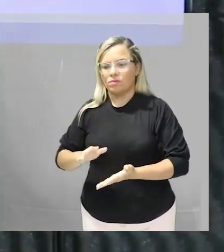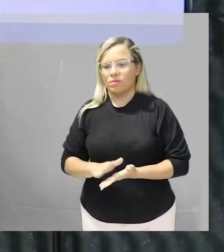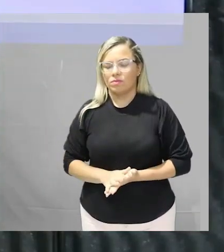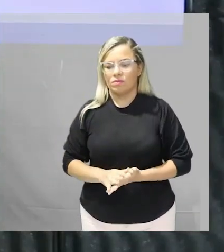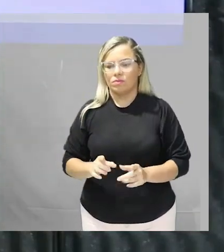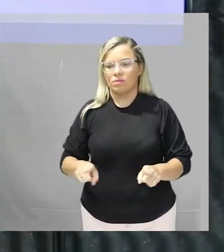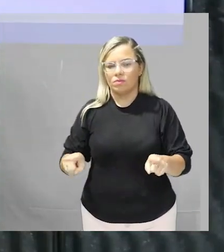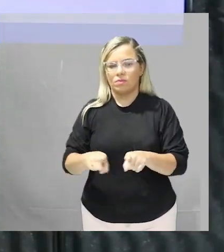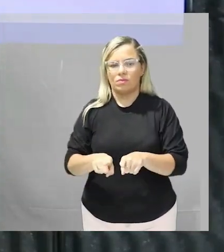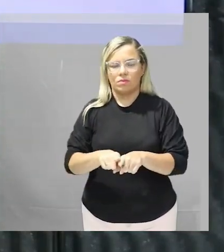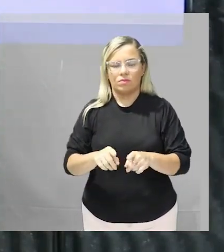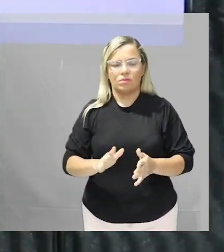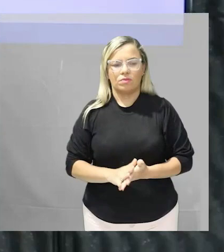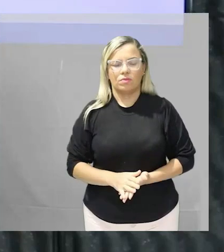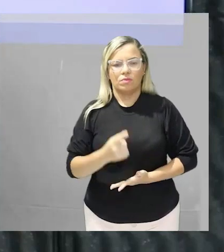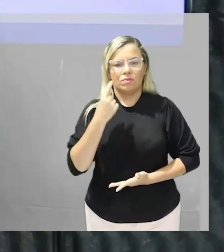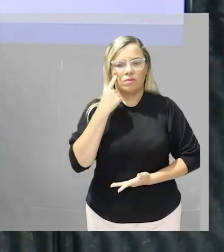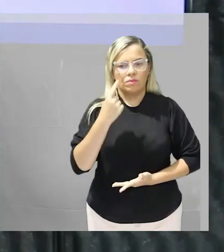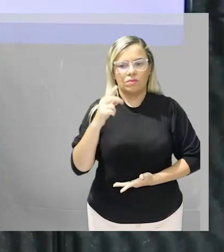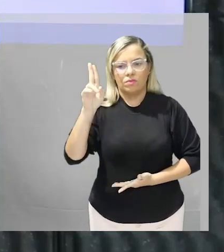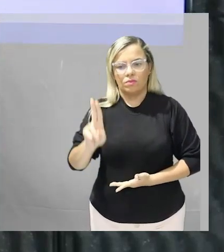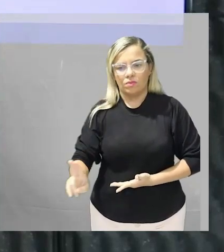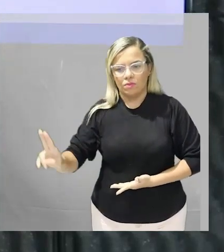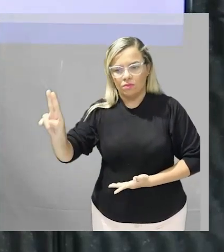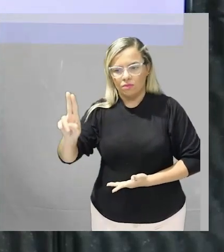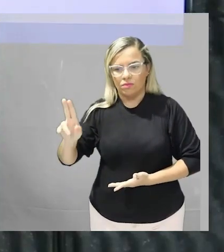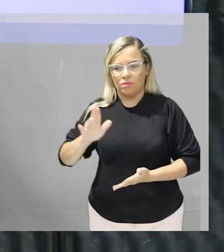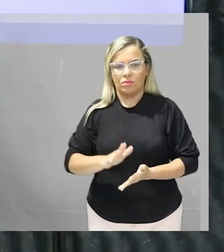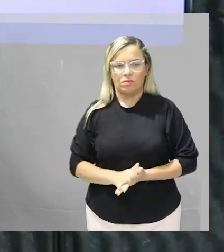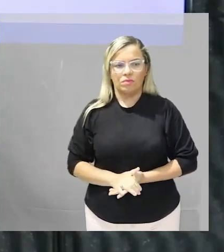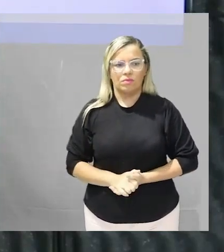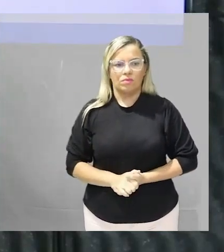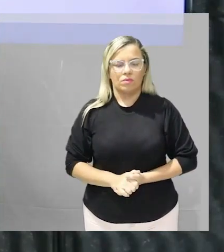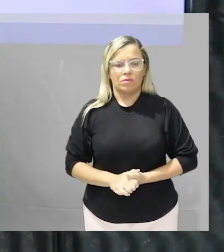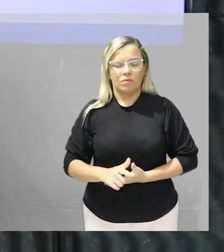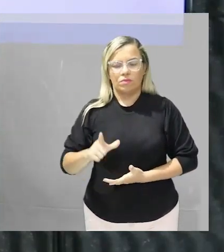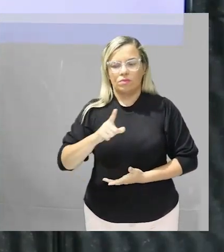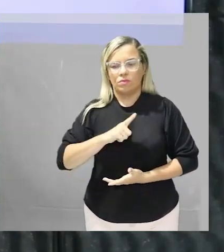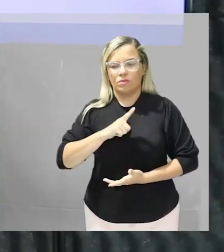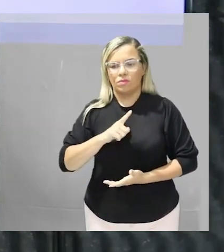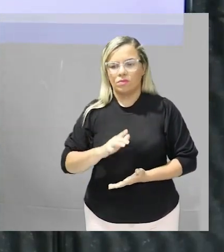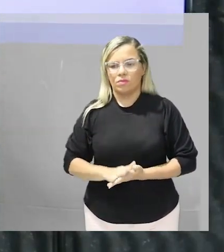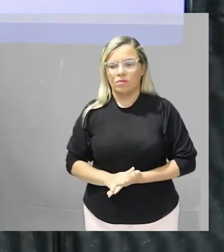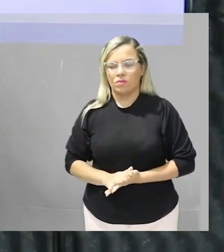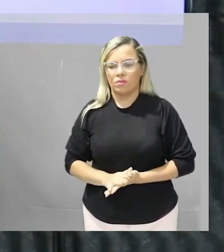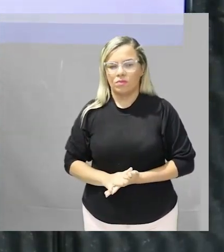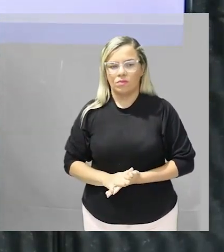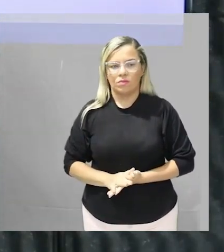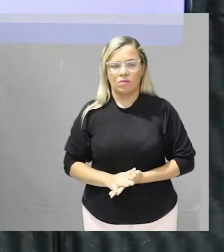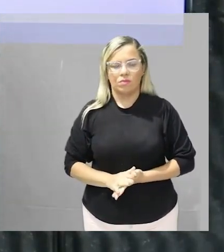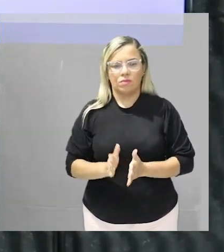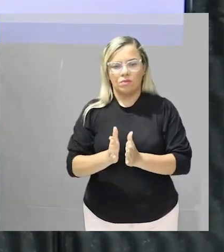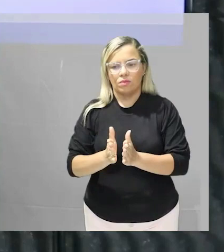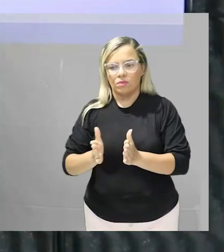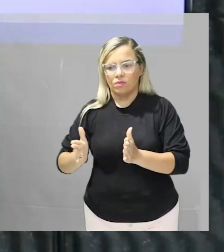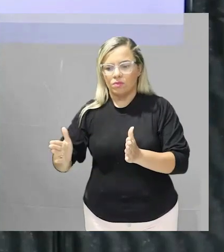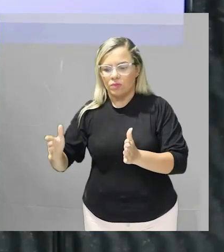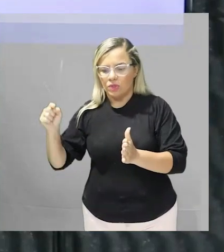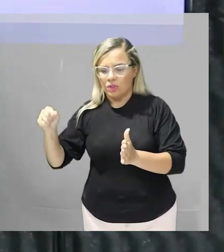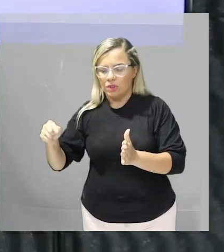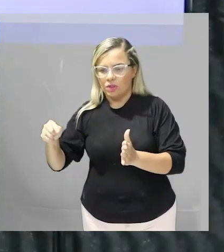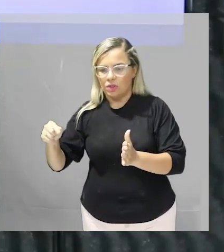13 bilhões Então veja eu tenho né esse período de tempo que corresponde a 4 anos